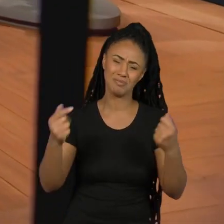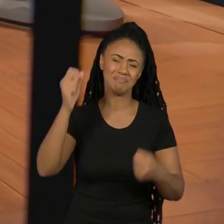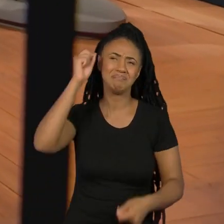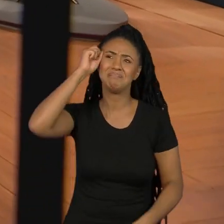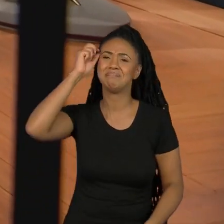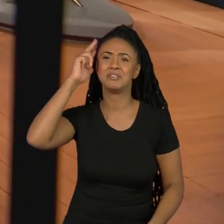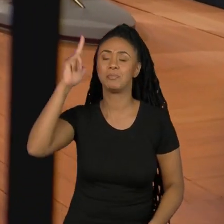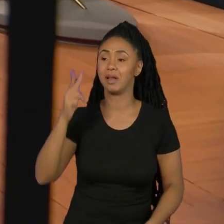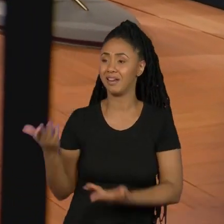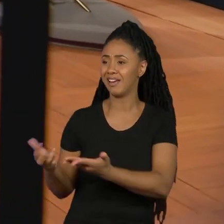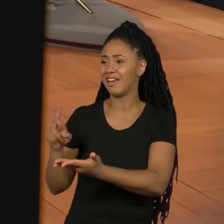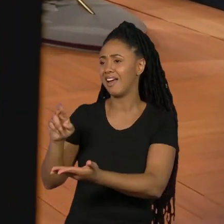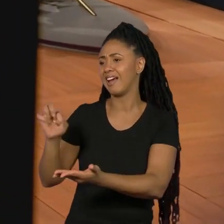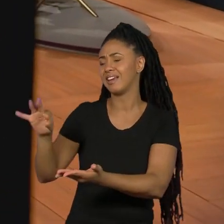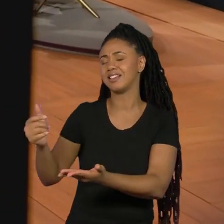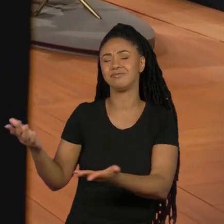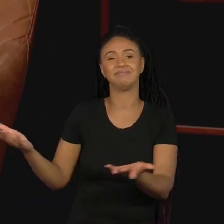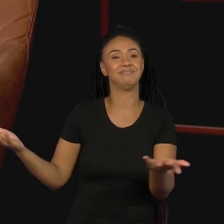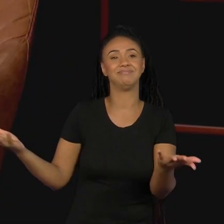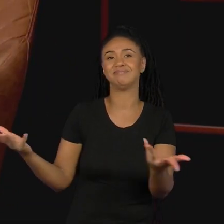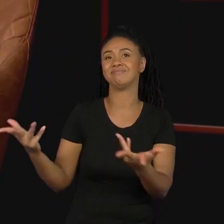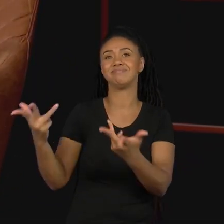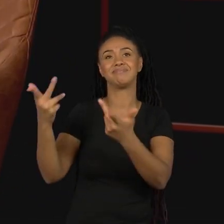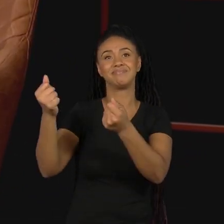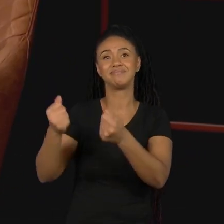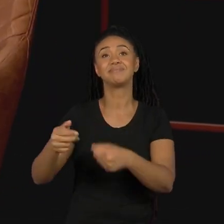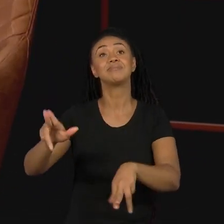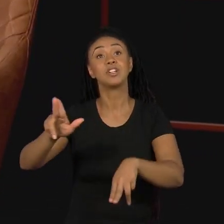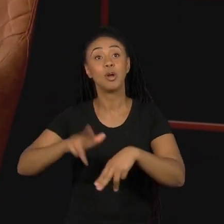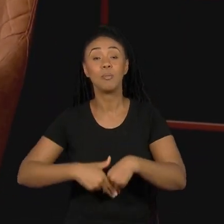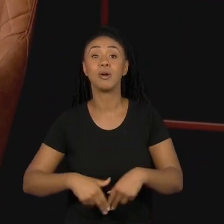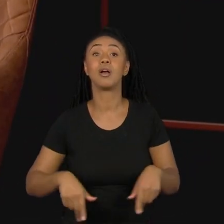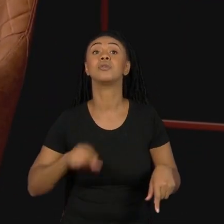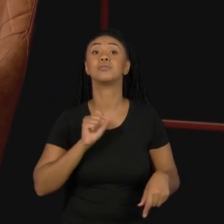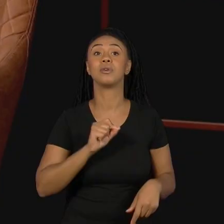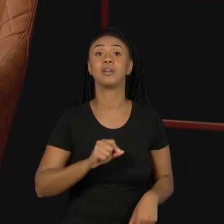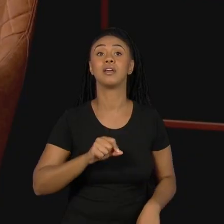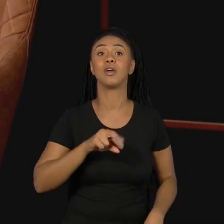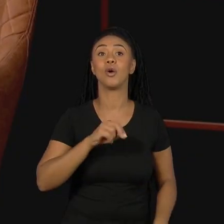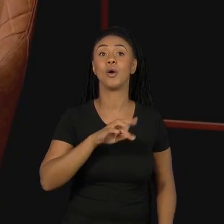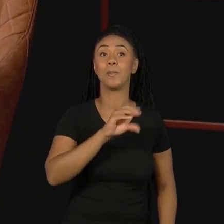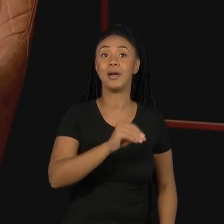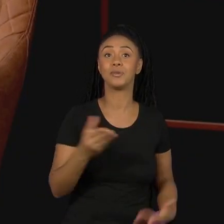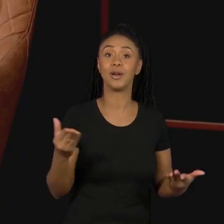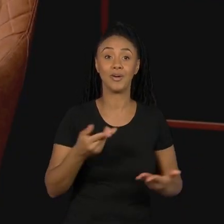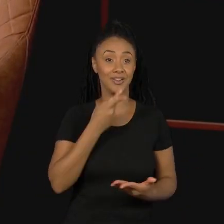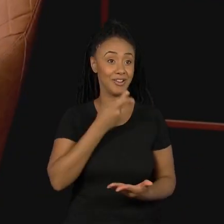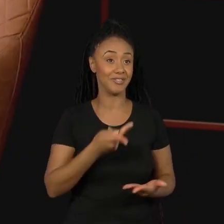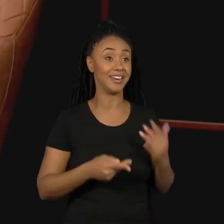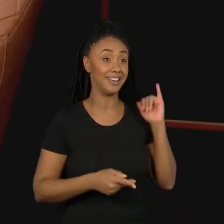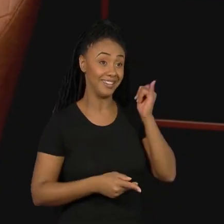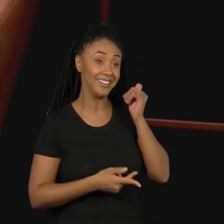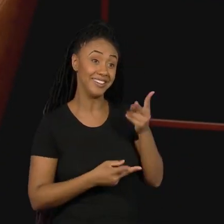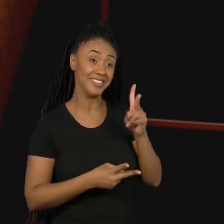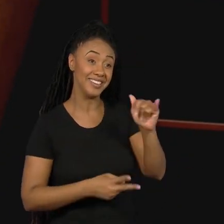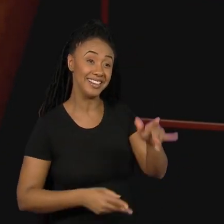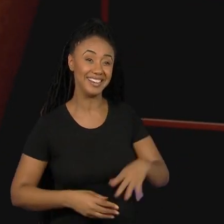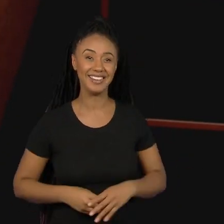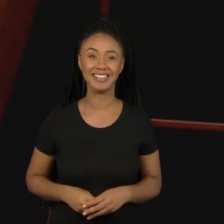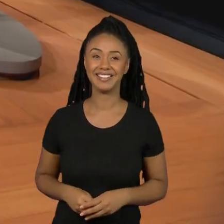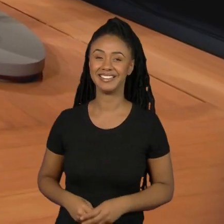A Rita, olha que coisa, foi salva por um cara chamado Roberto Carvalho. Que está aqui falando com você. Que maravilha.